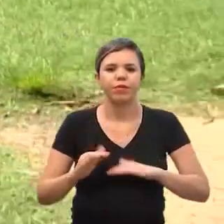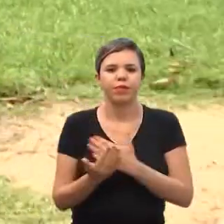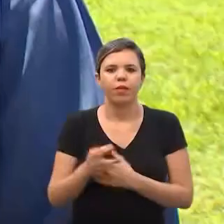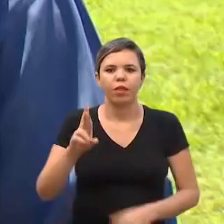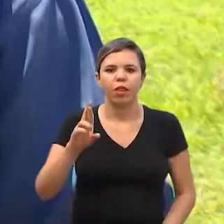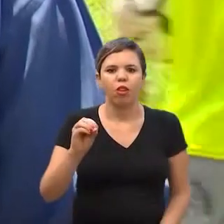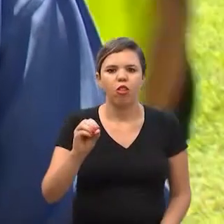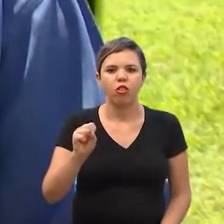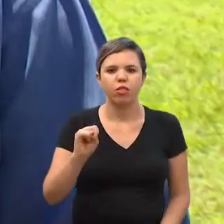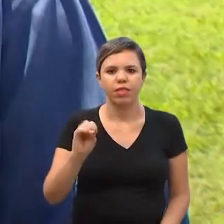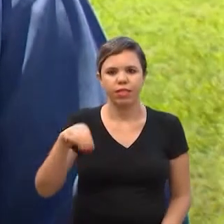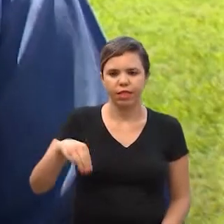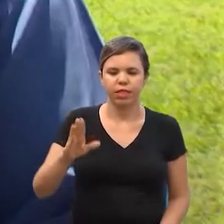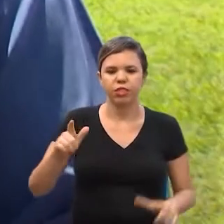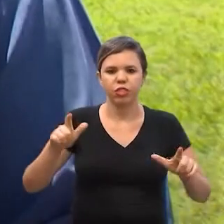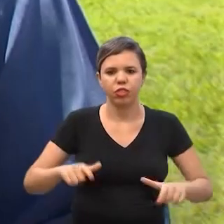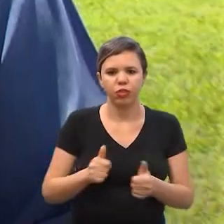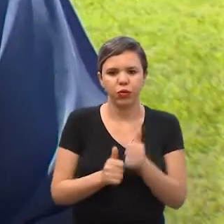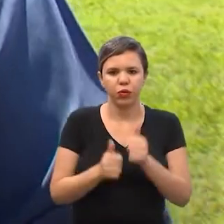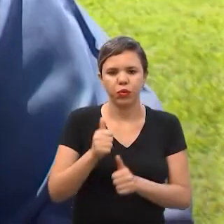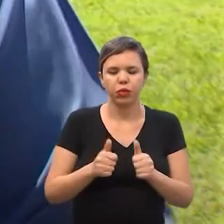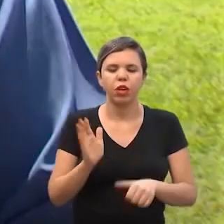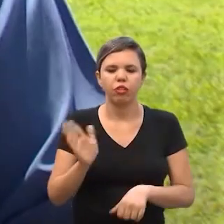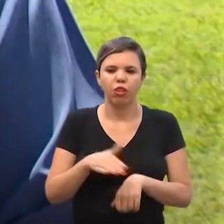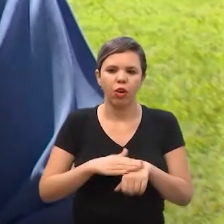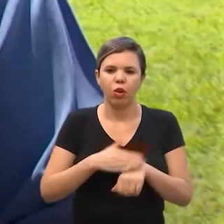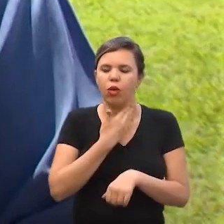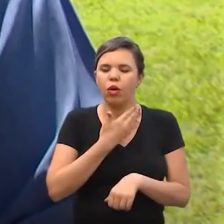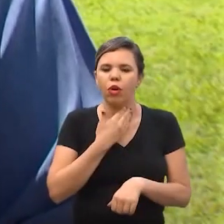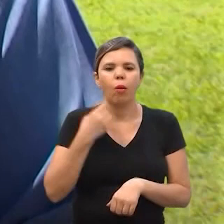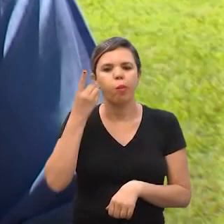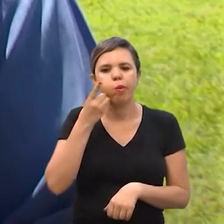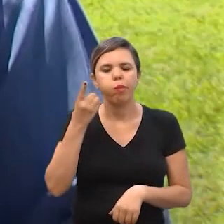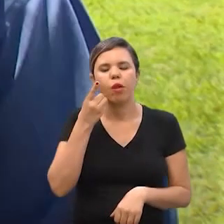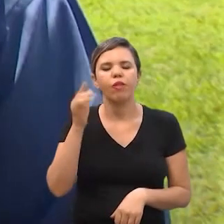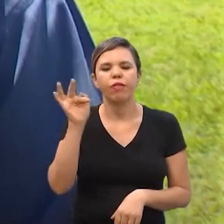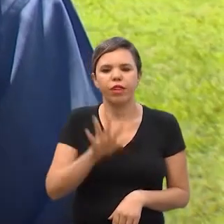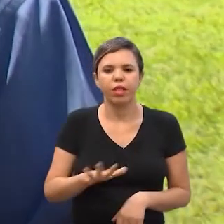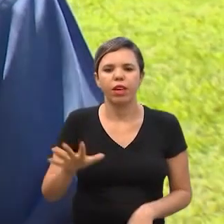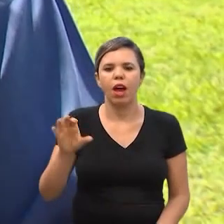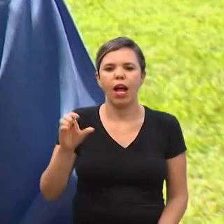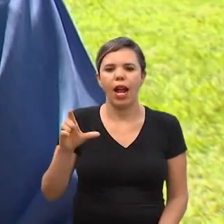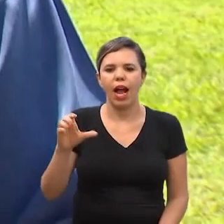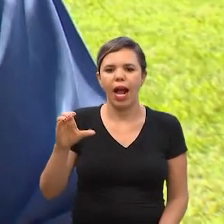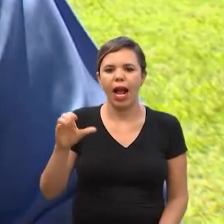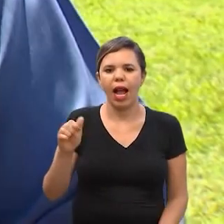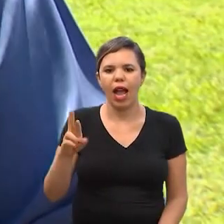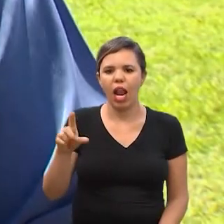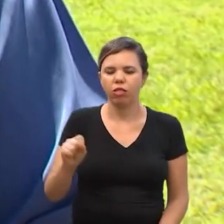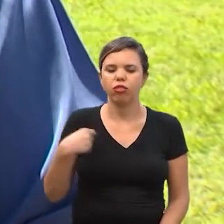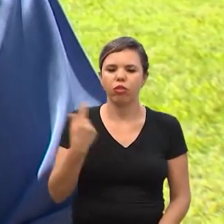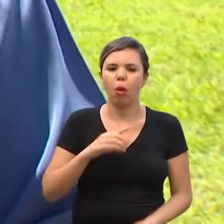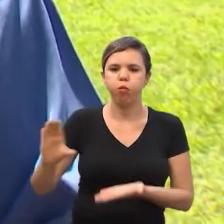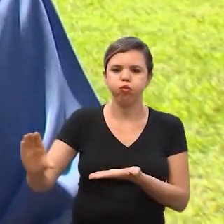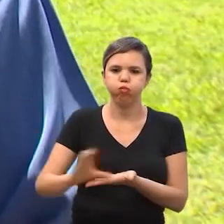Jardim Rossim. Esse campo, a gente, em articulação com o deputado federal Carlos Zaratini, recebemos uma emenda do deputado, uma emenda